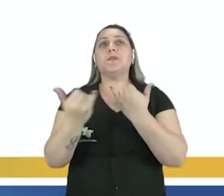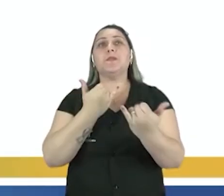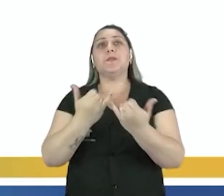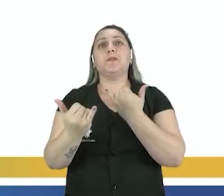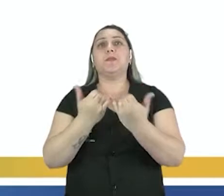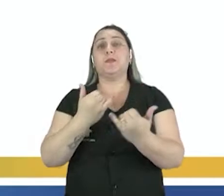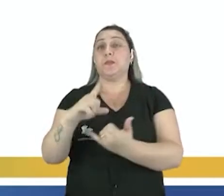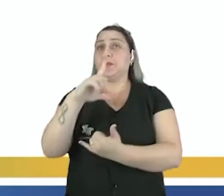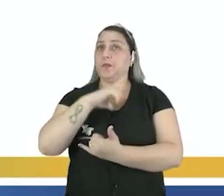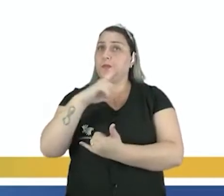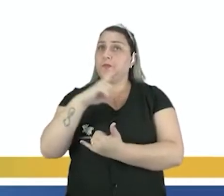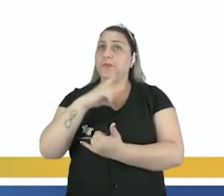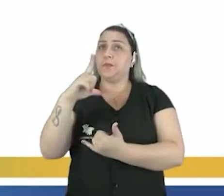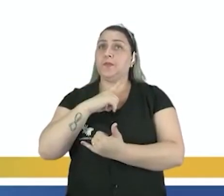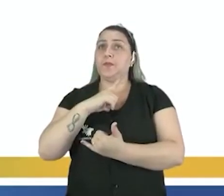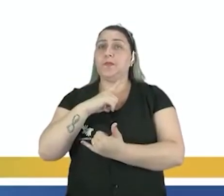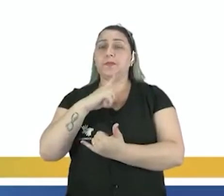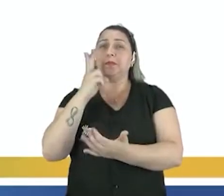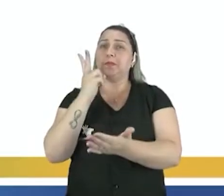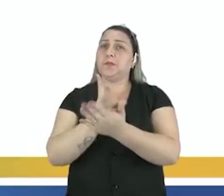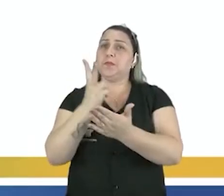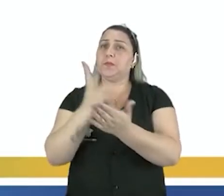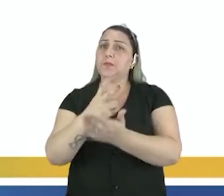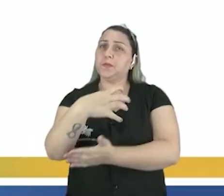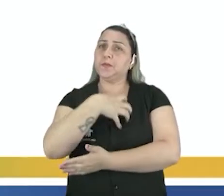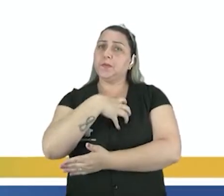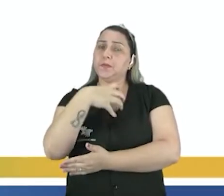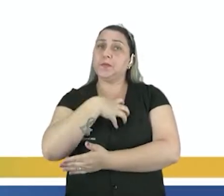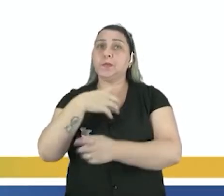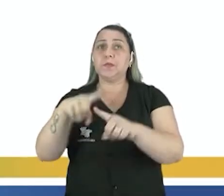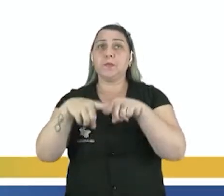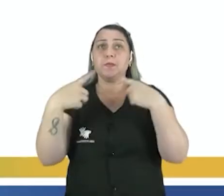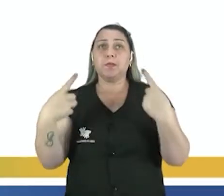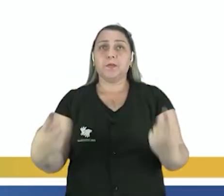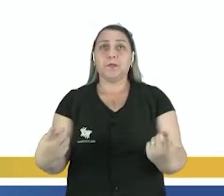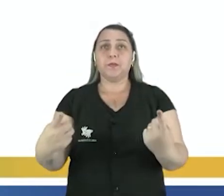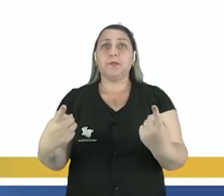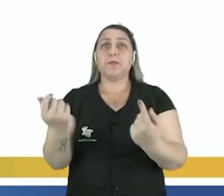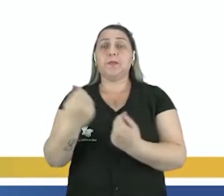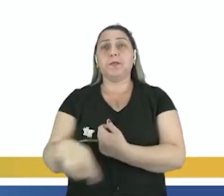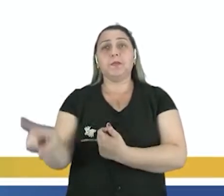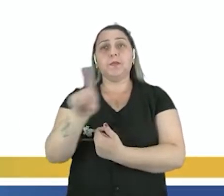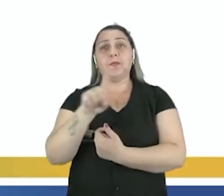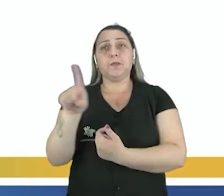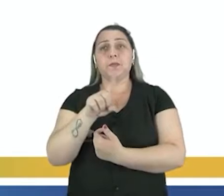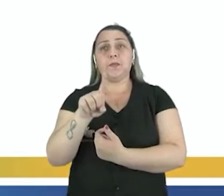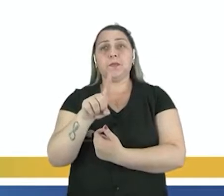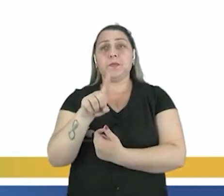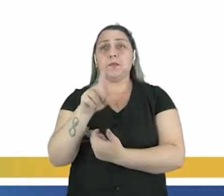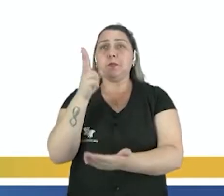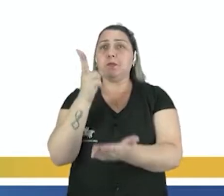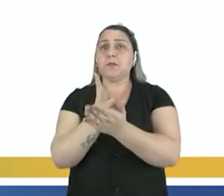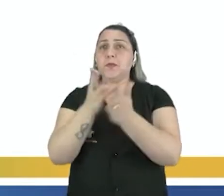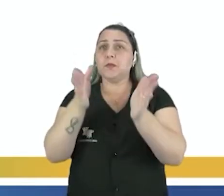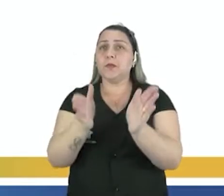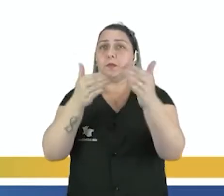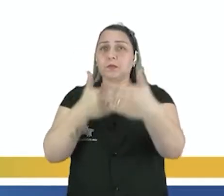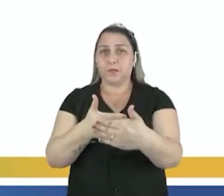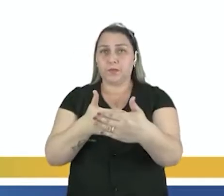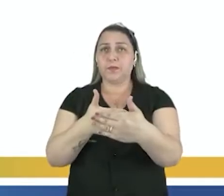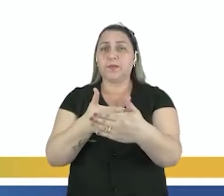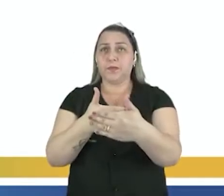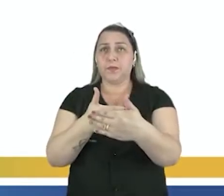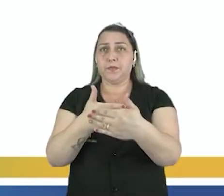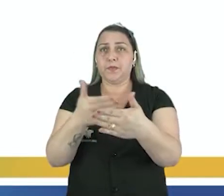são aquelas que possuem exatamente a mesma forma, porém não necessariamente são congruentes.